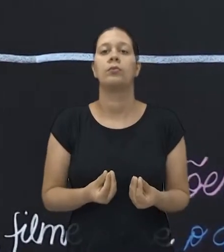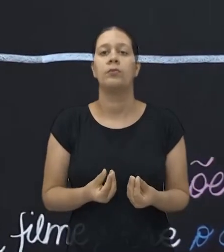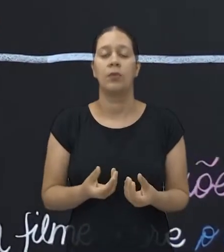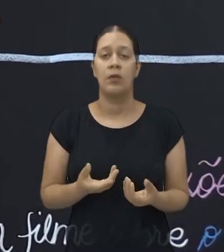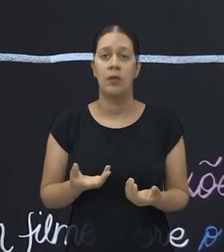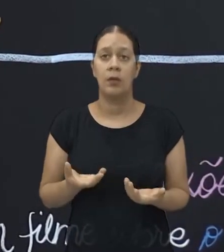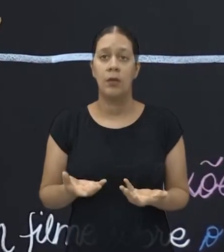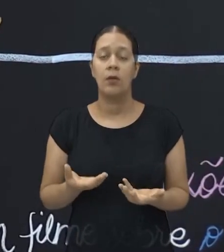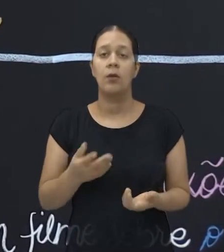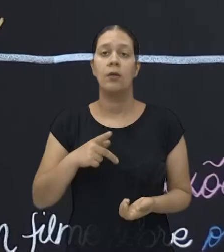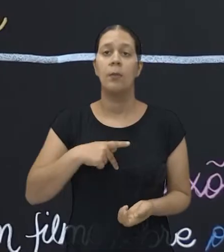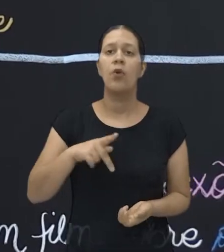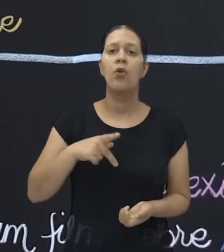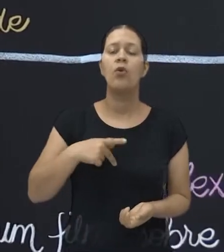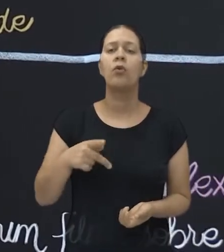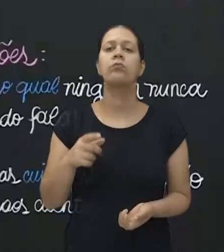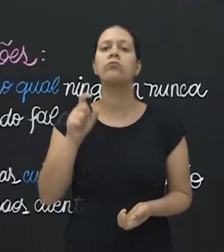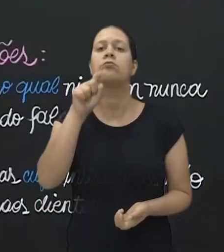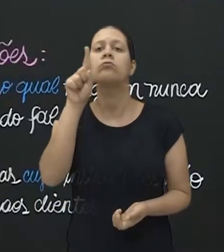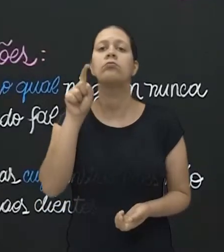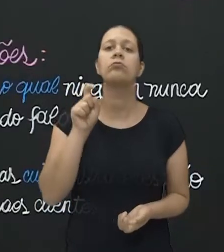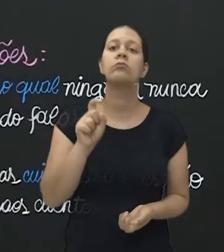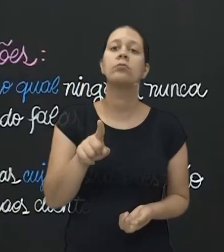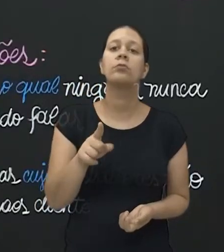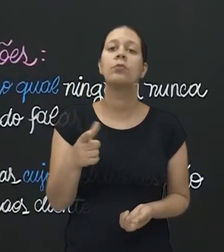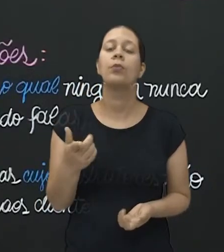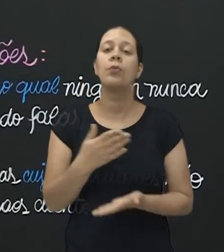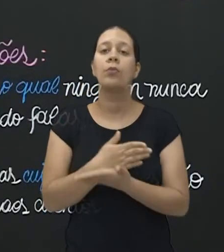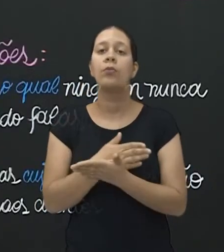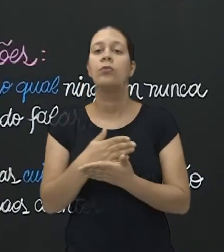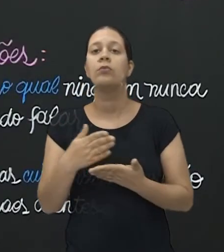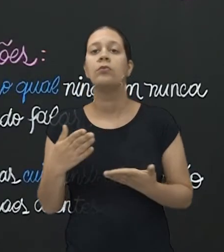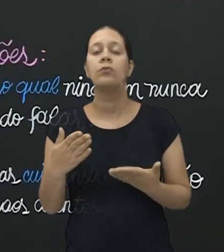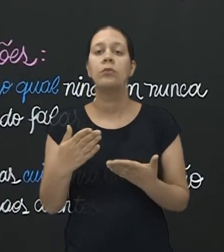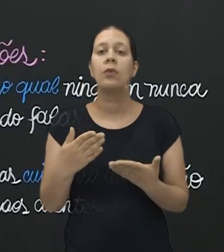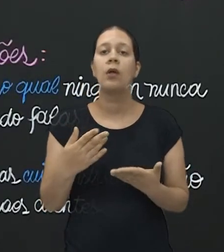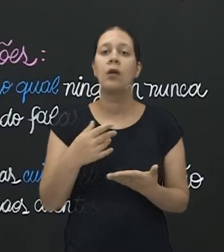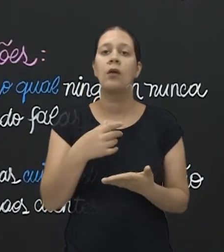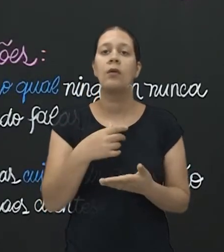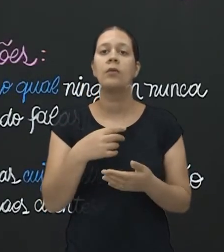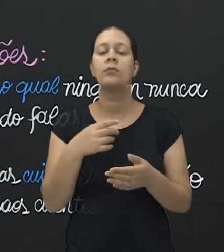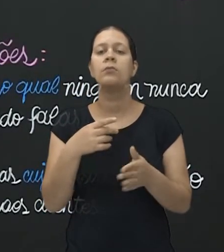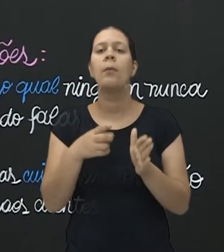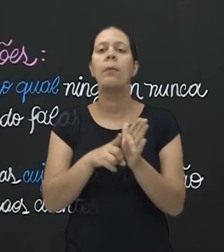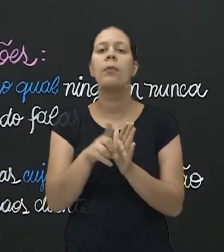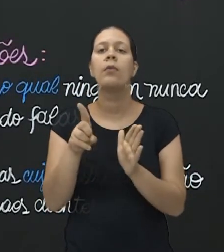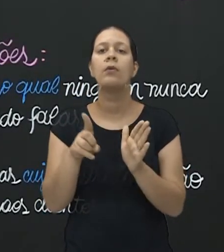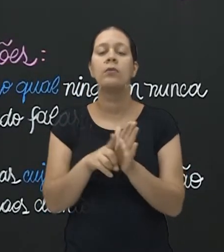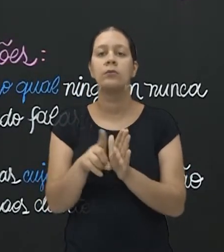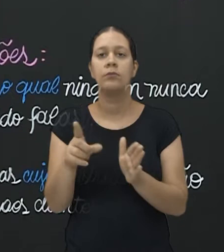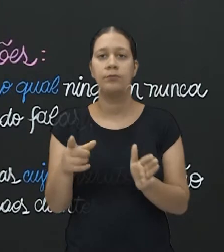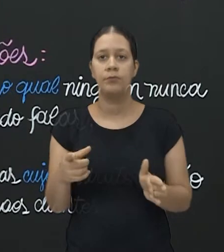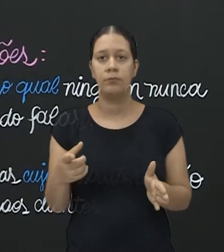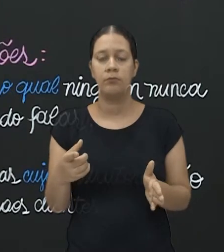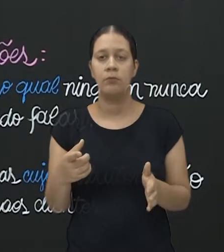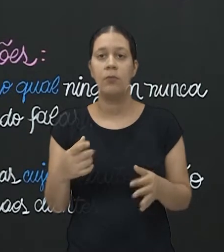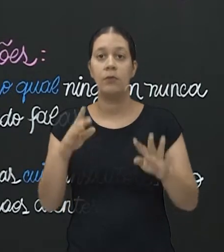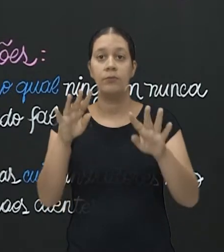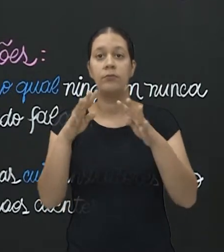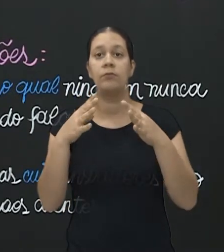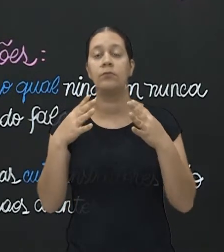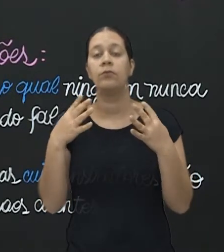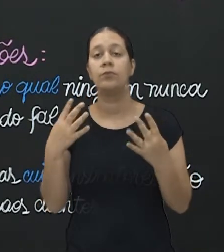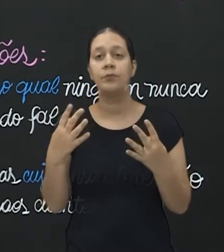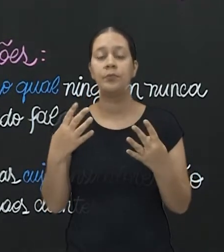pronomes interrogativos, ou seja, no início das construções interrogativas. Mais uma vez, chama a atenção que